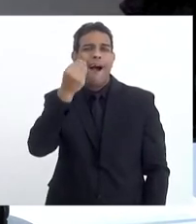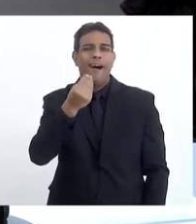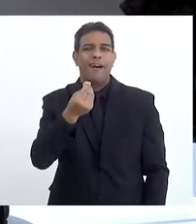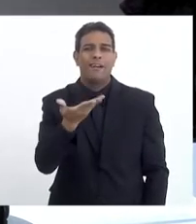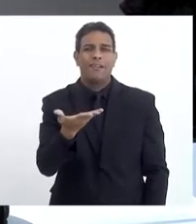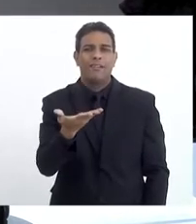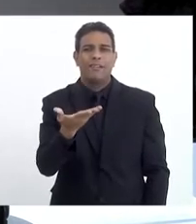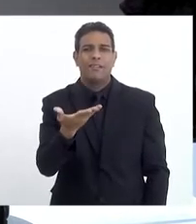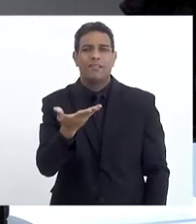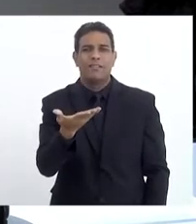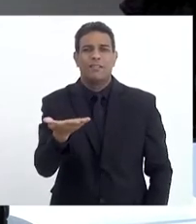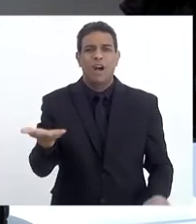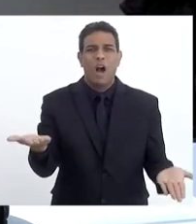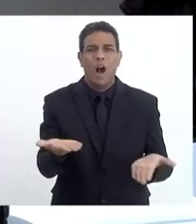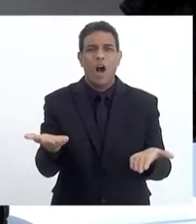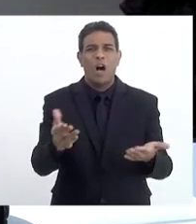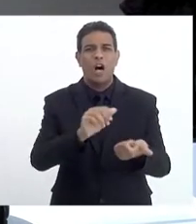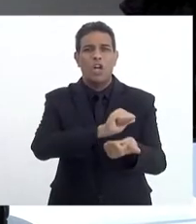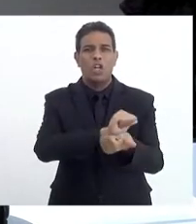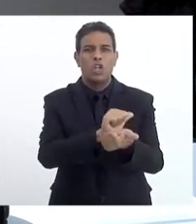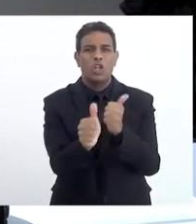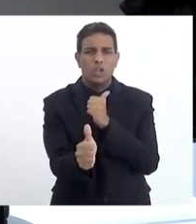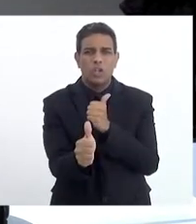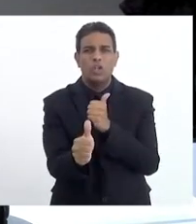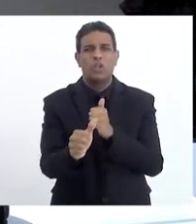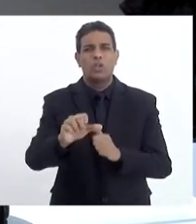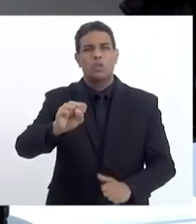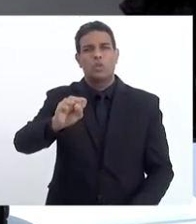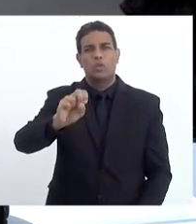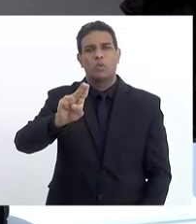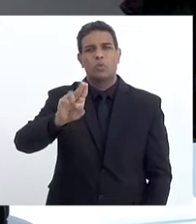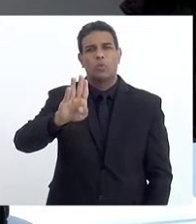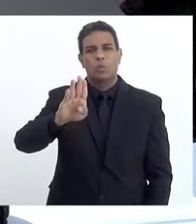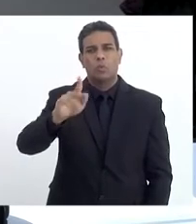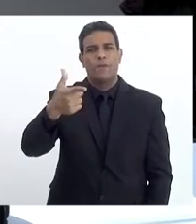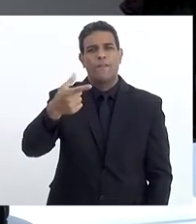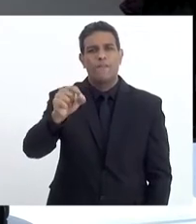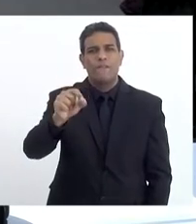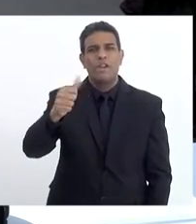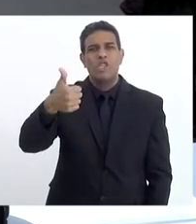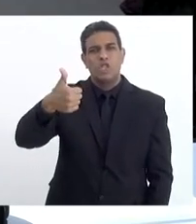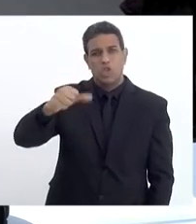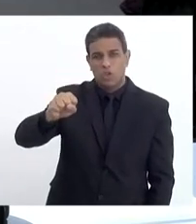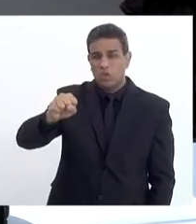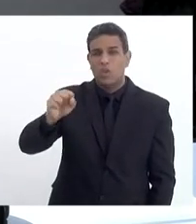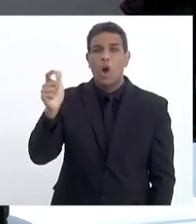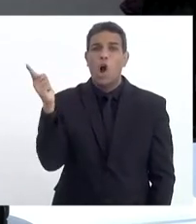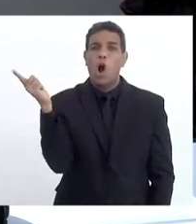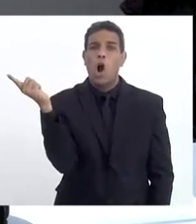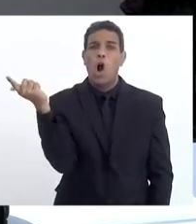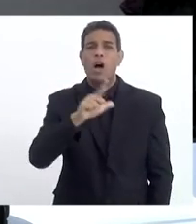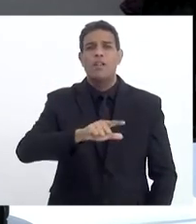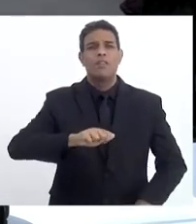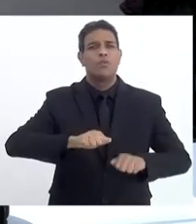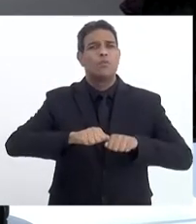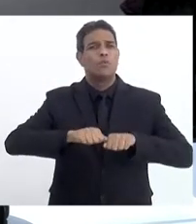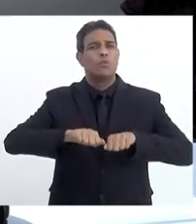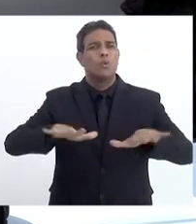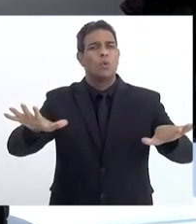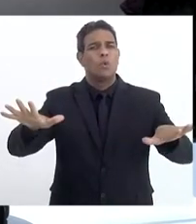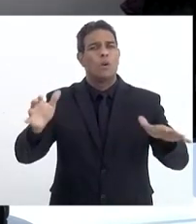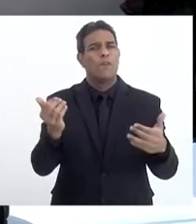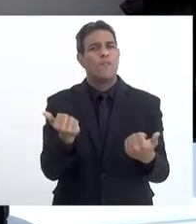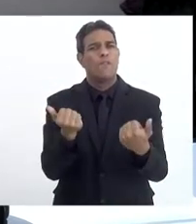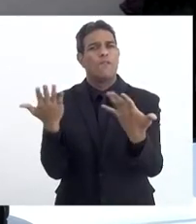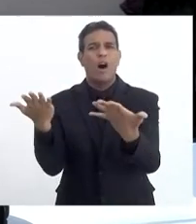Um sub-20 hoje já é profissional, aliás, sub-18, sub-20 é que vende mais atleta para o exterior. A gente tem que